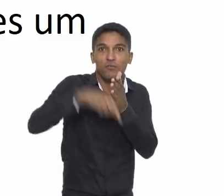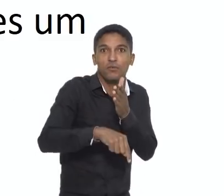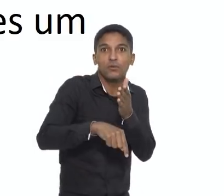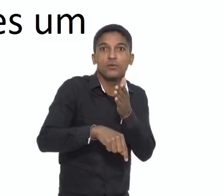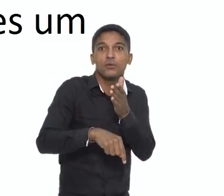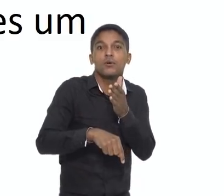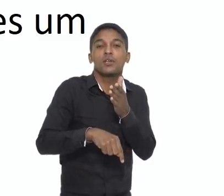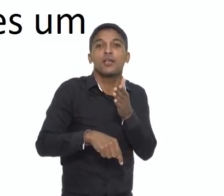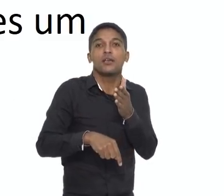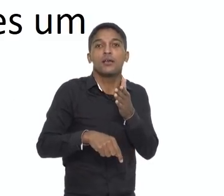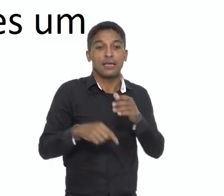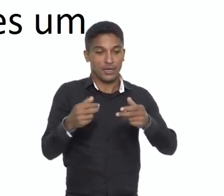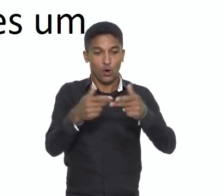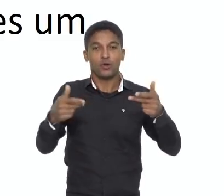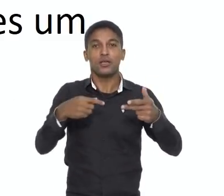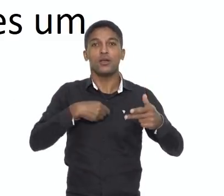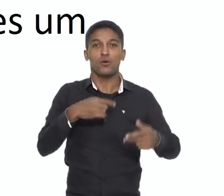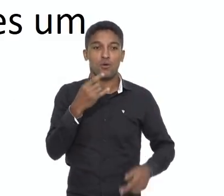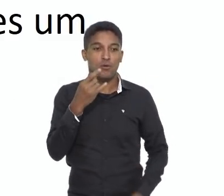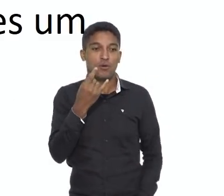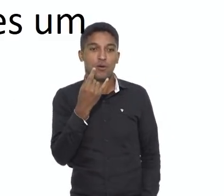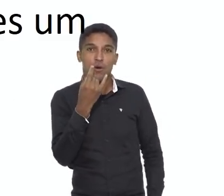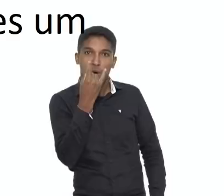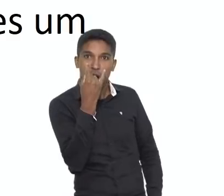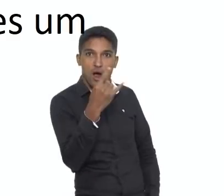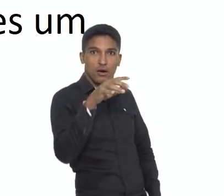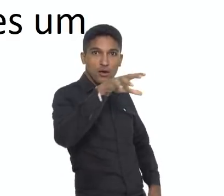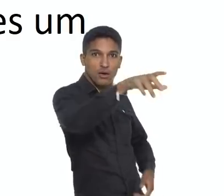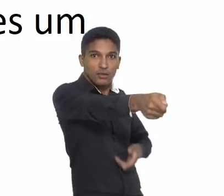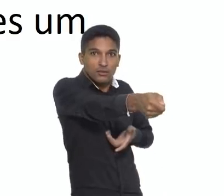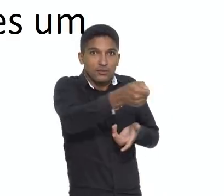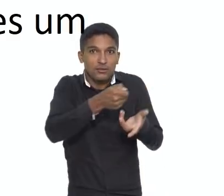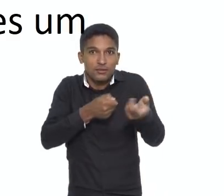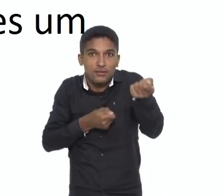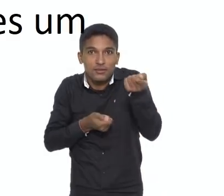de conhecer coisa alguma. Compram